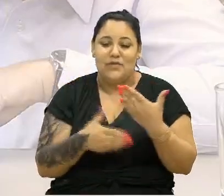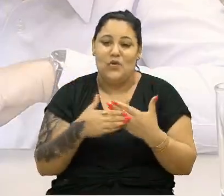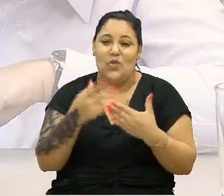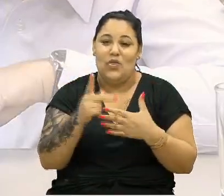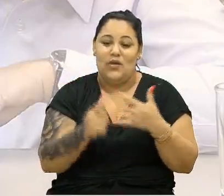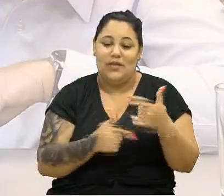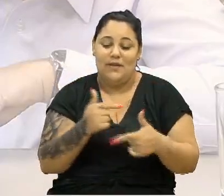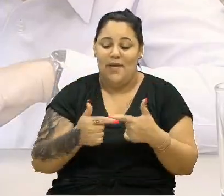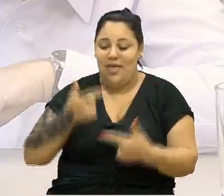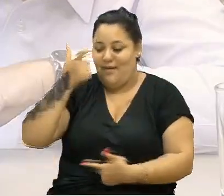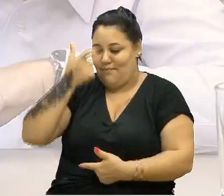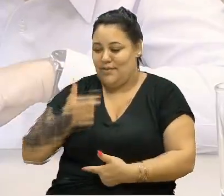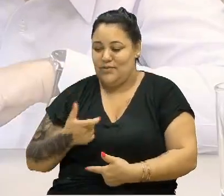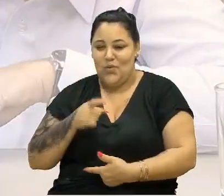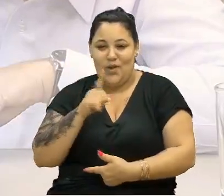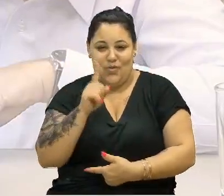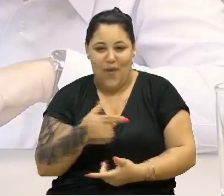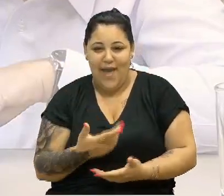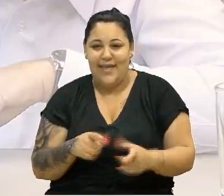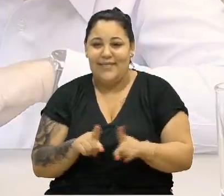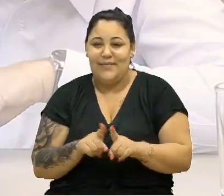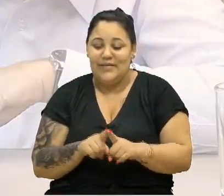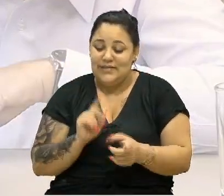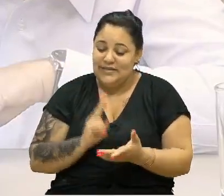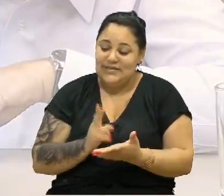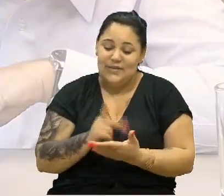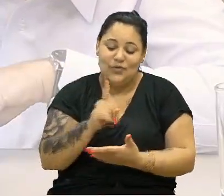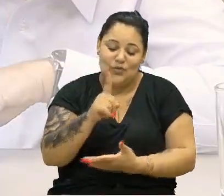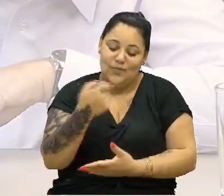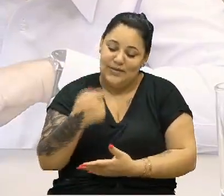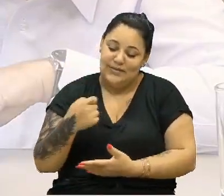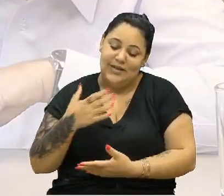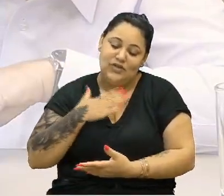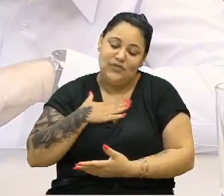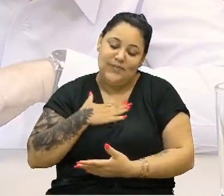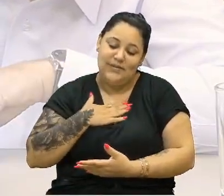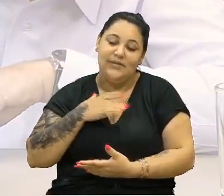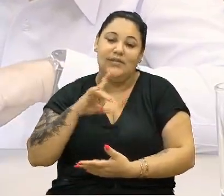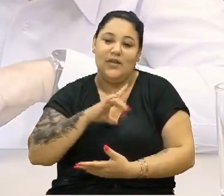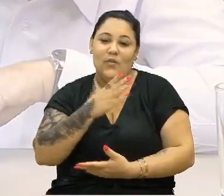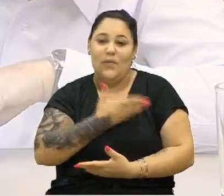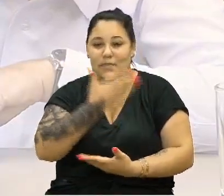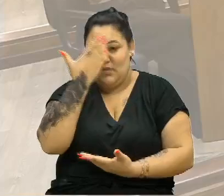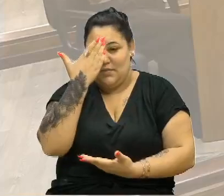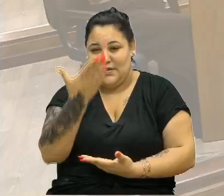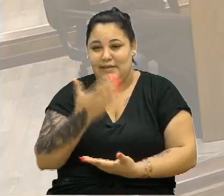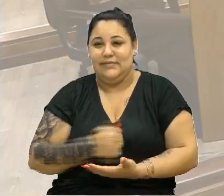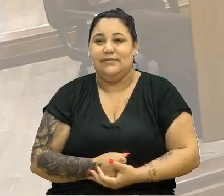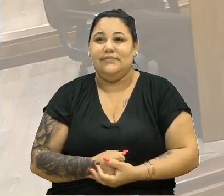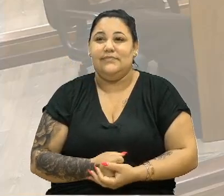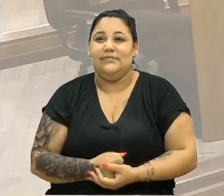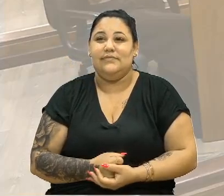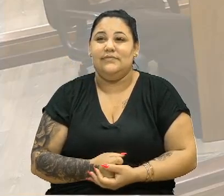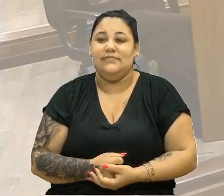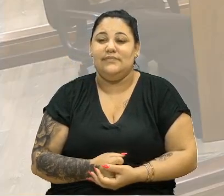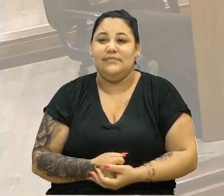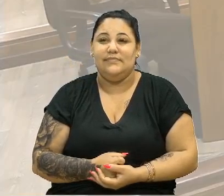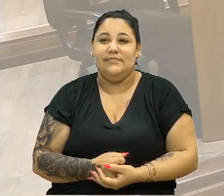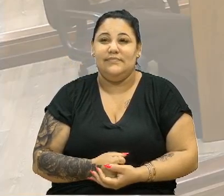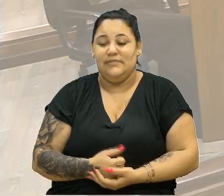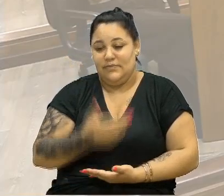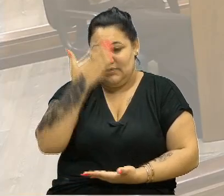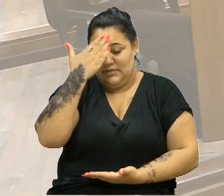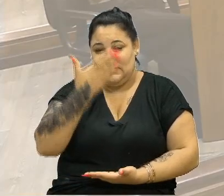pela pessoa que o senhor é, que sempre que o senhor precisar de mim, tens aqui um amigo. Obrigado. Obrigado, meu amigo Fantinel.